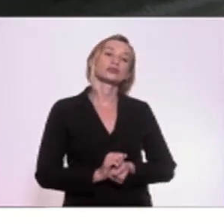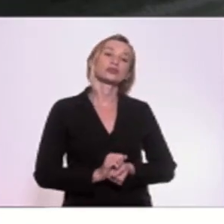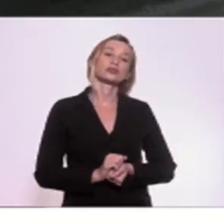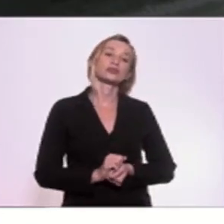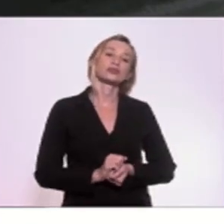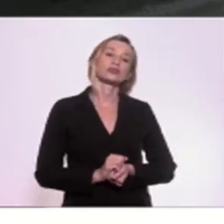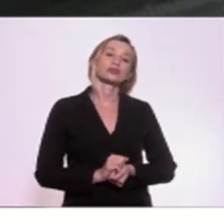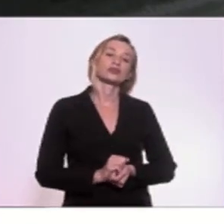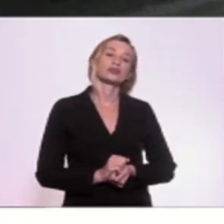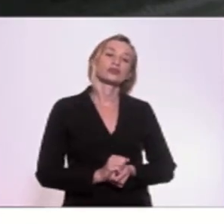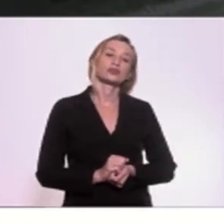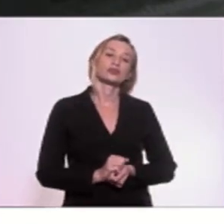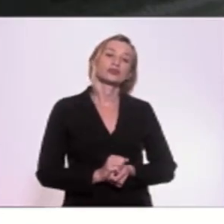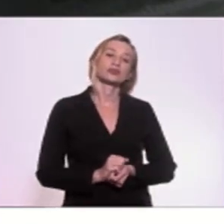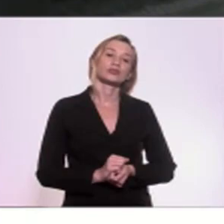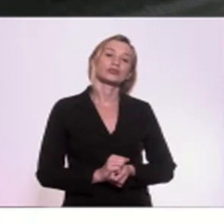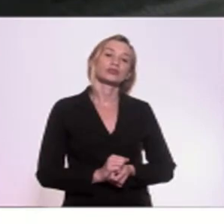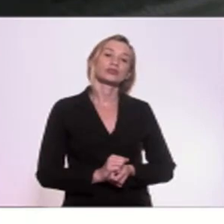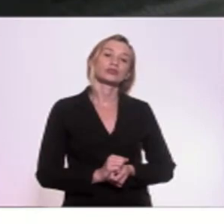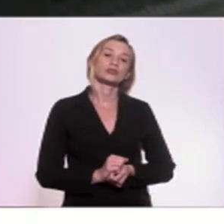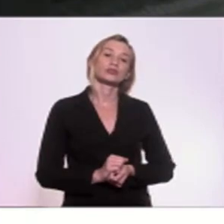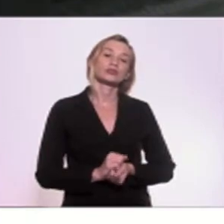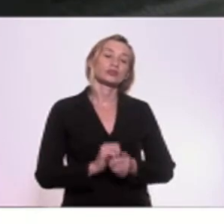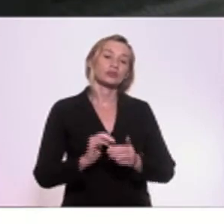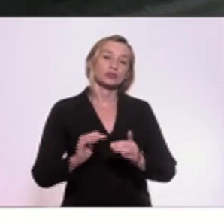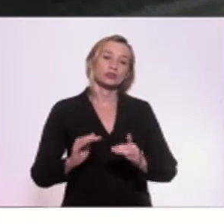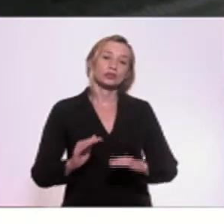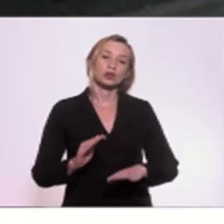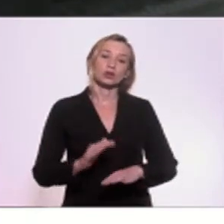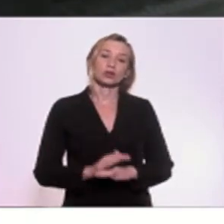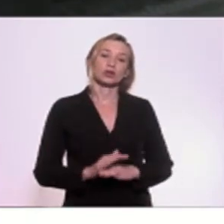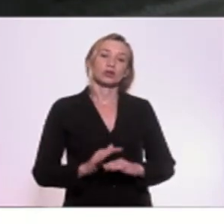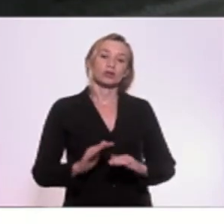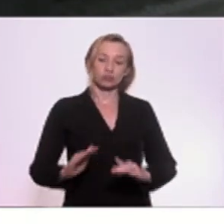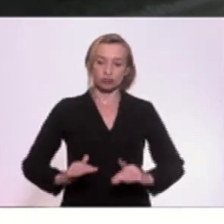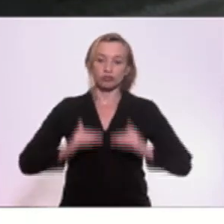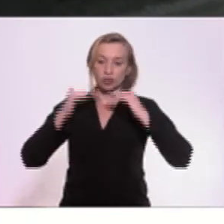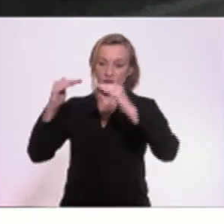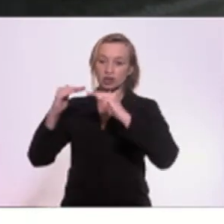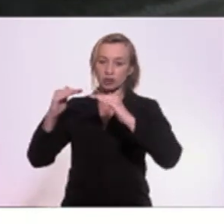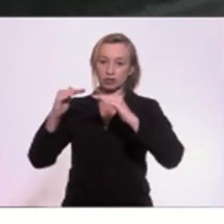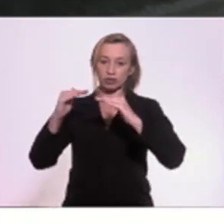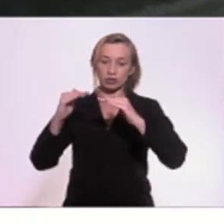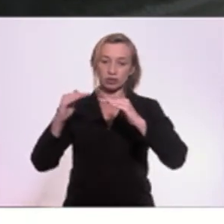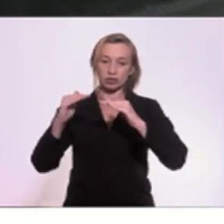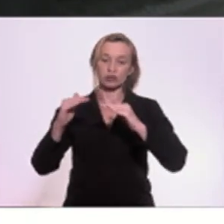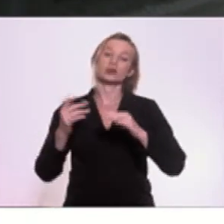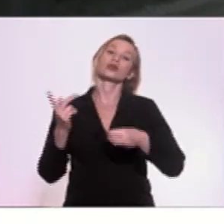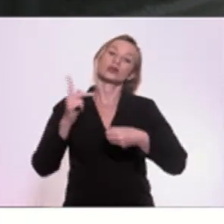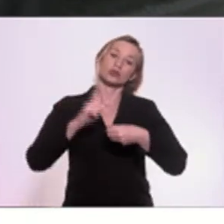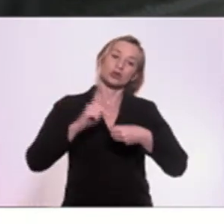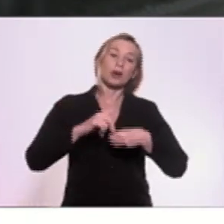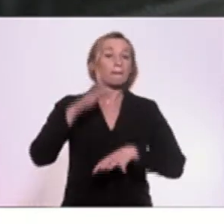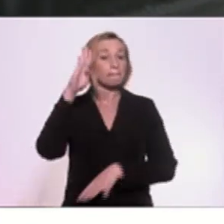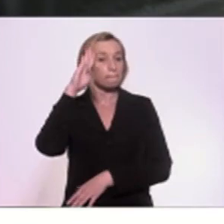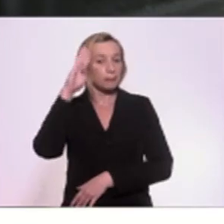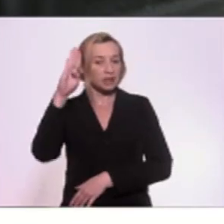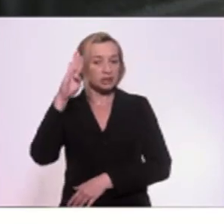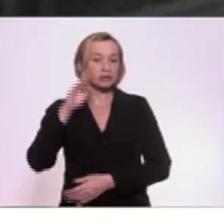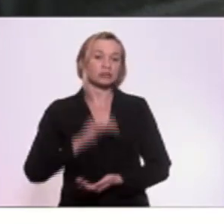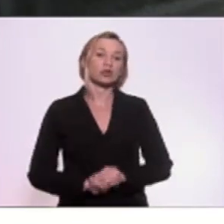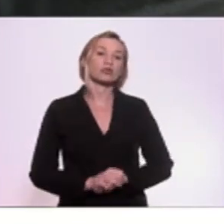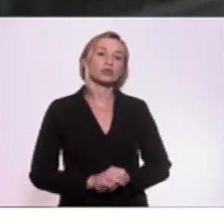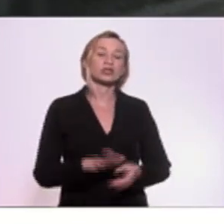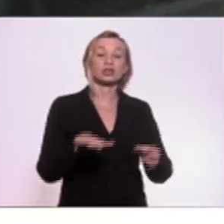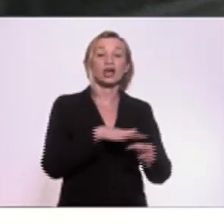são muito, mas muito superiores hoje aos royalties, principalmente